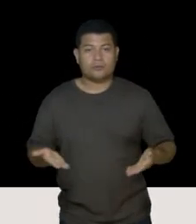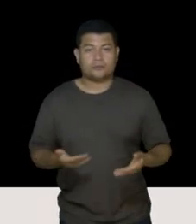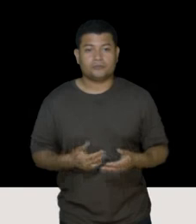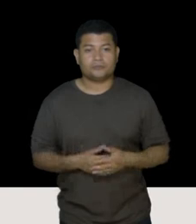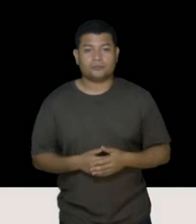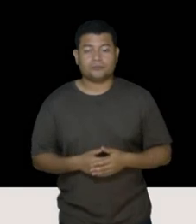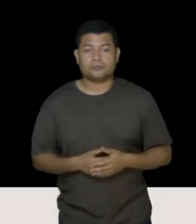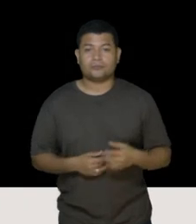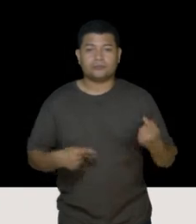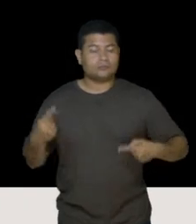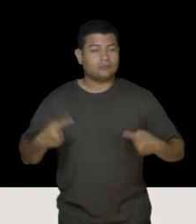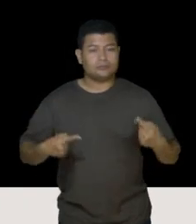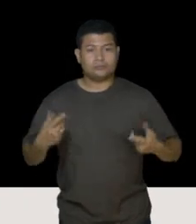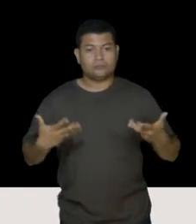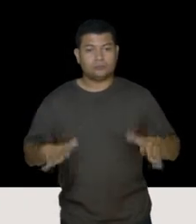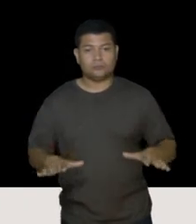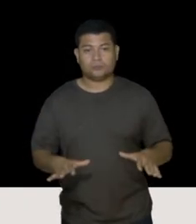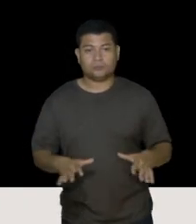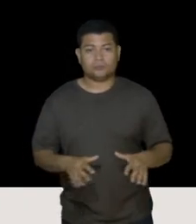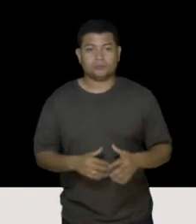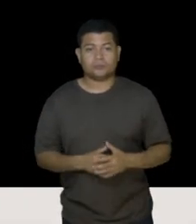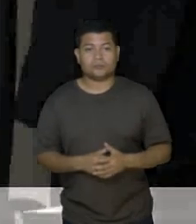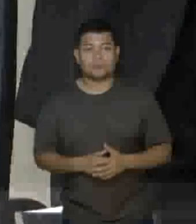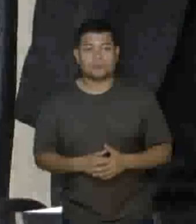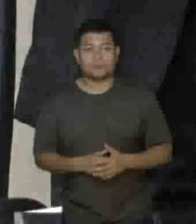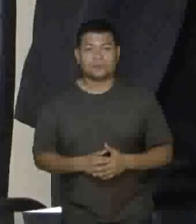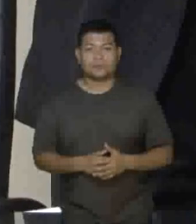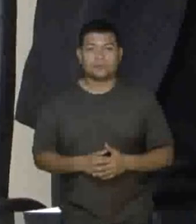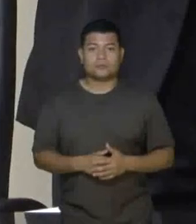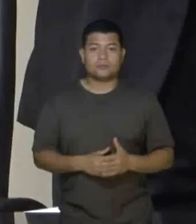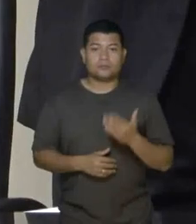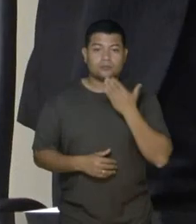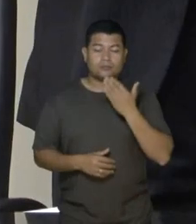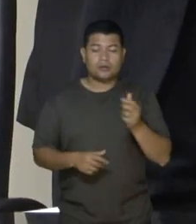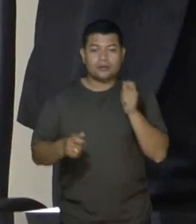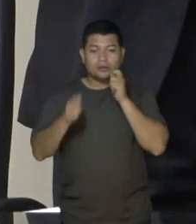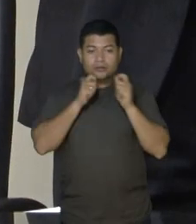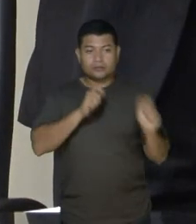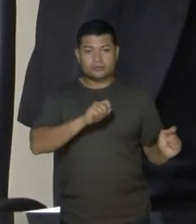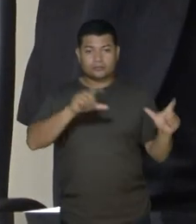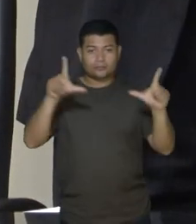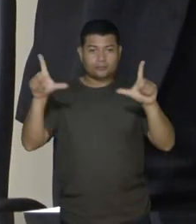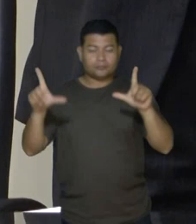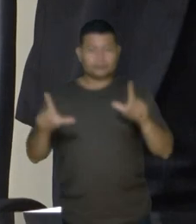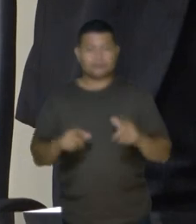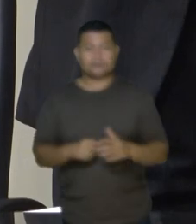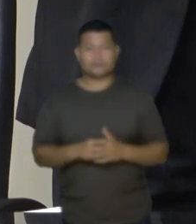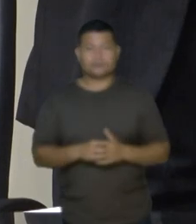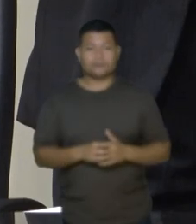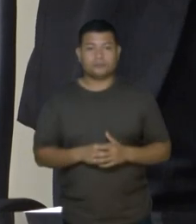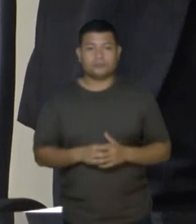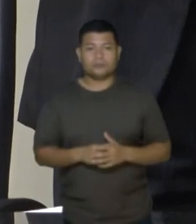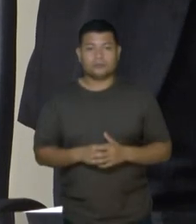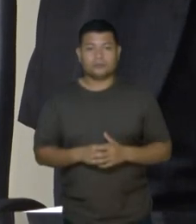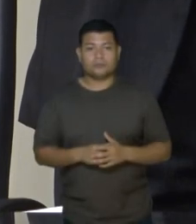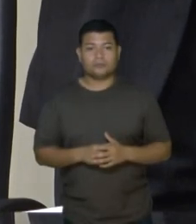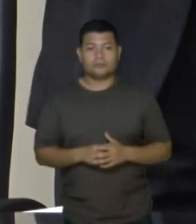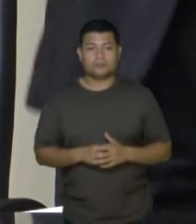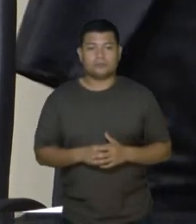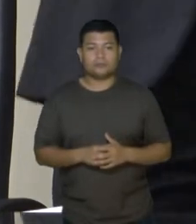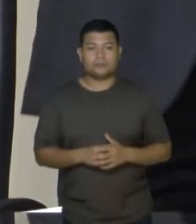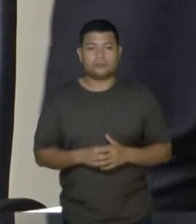Não havendo quem queira discutir, peço à assessoria que abra o painel para os senhores deputados poderem